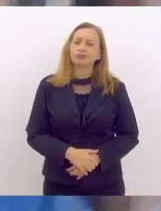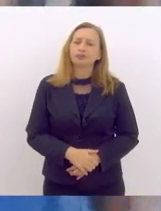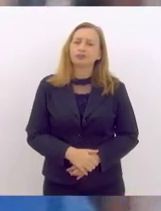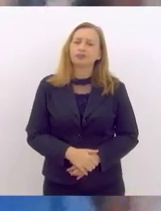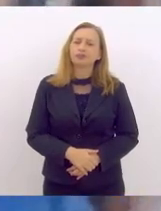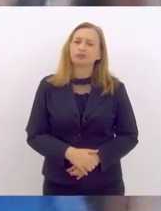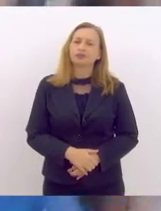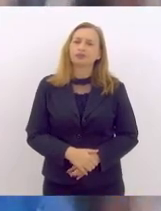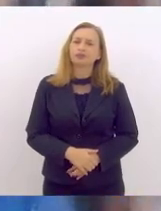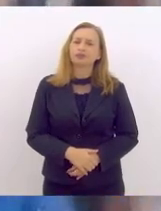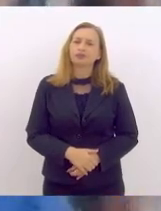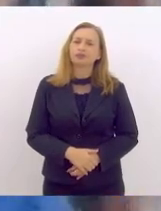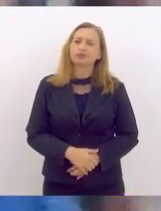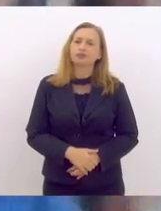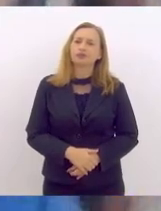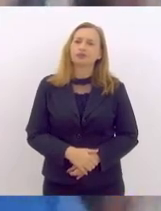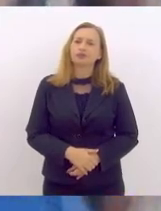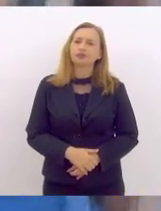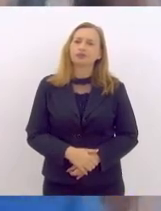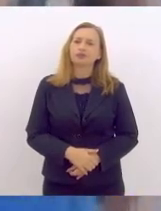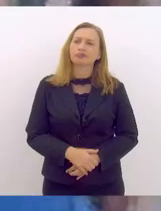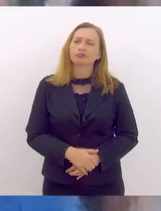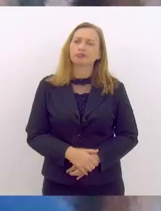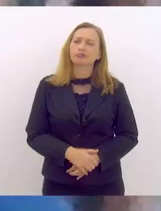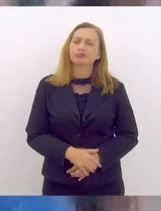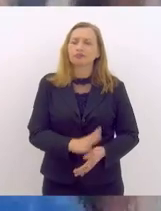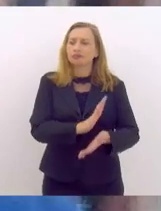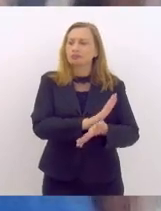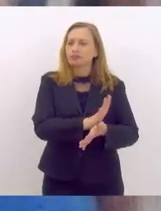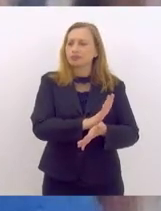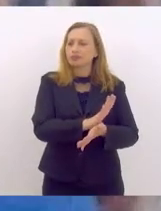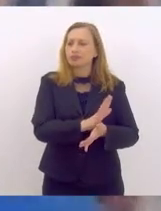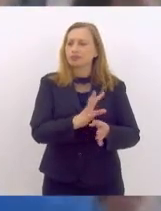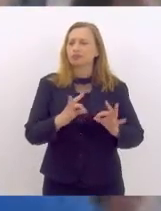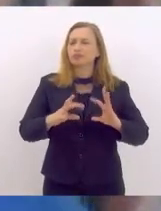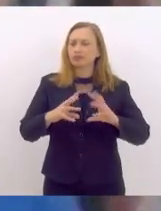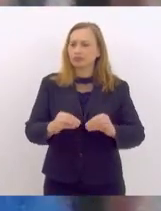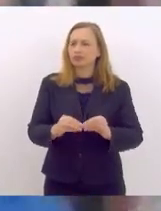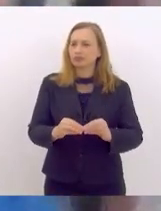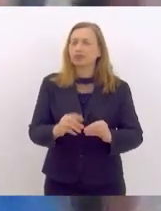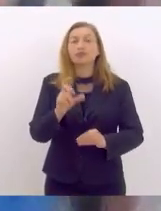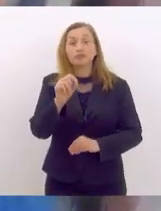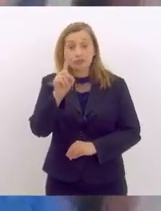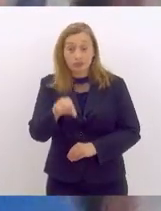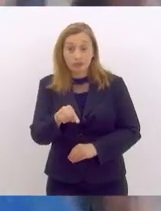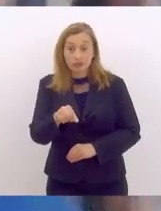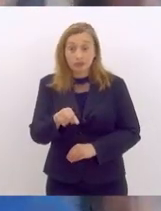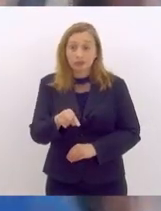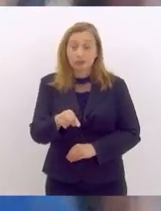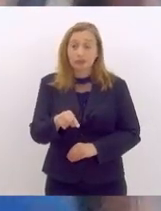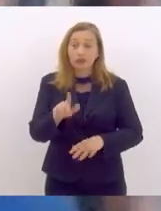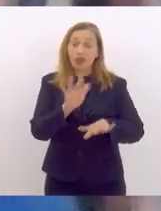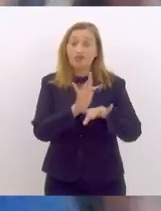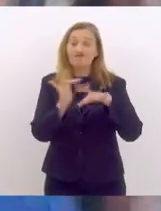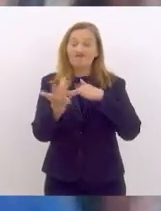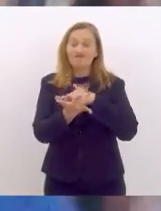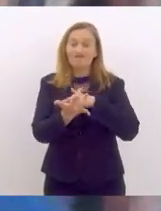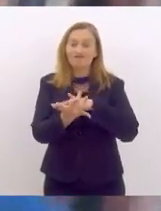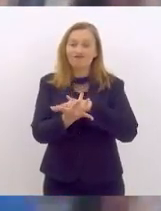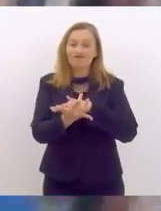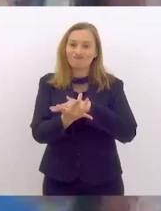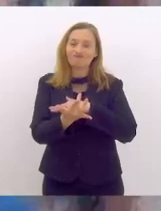esse elemento ele está destoando fazendo o samba disso a que é exatamente a mídia